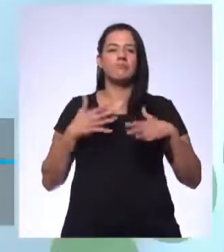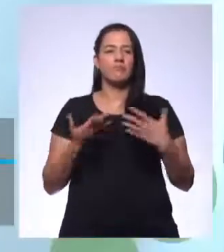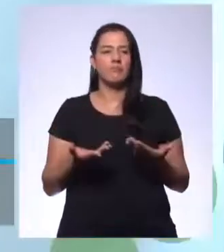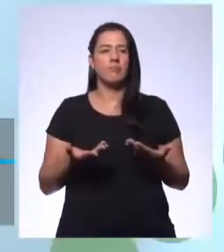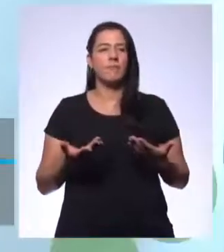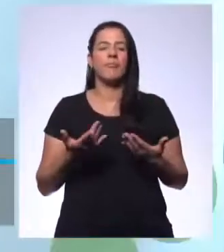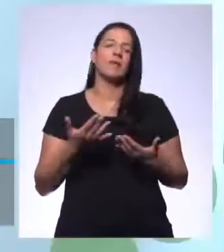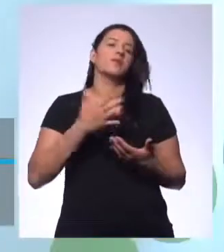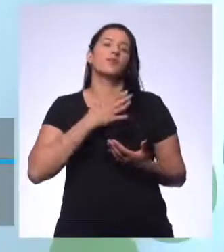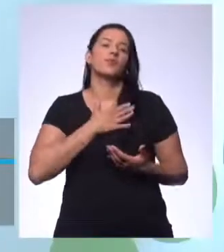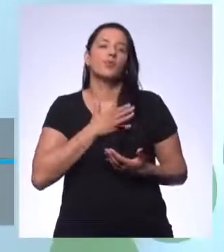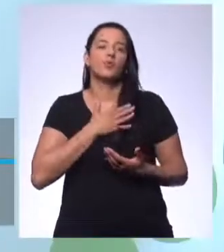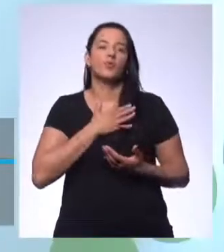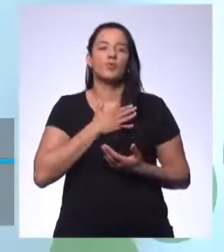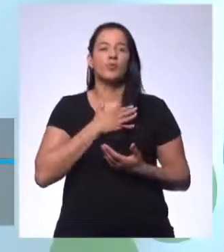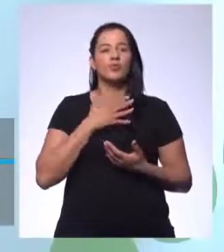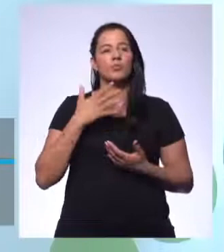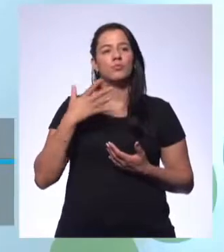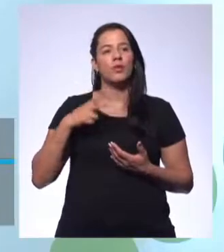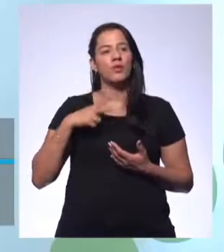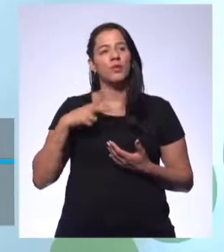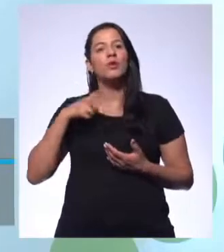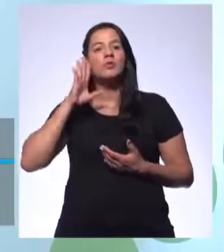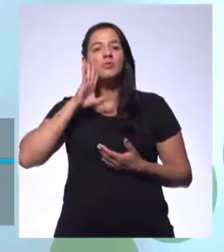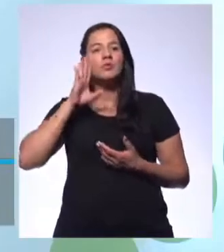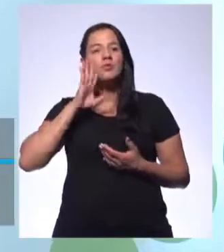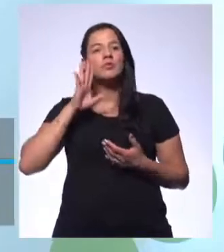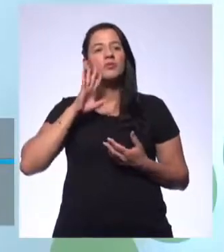de gostos pessoais, eu até que acho legal,